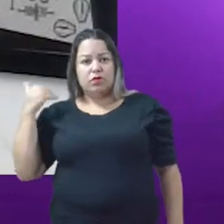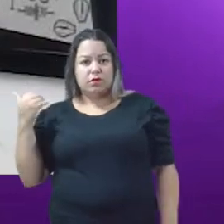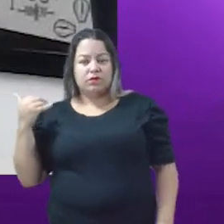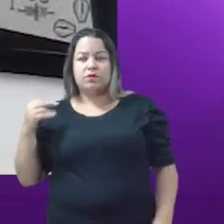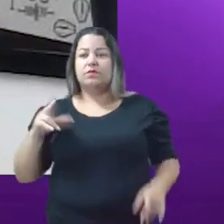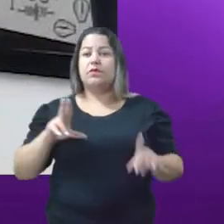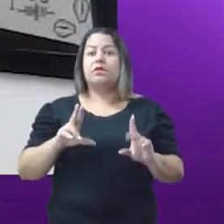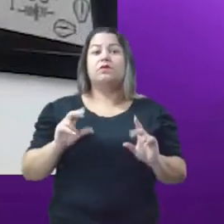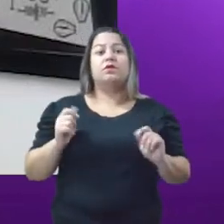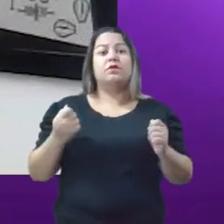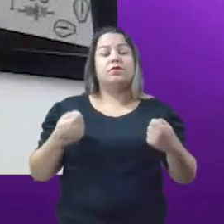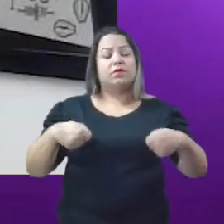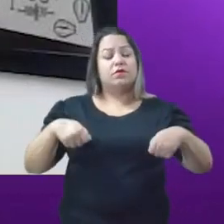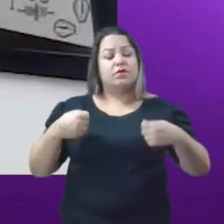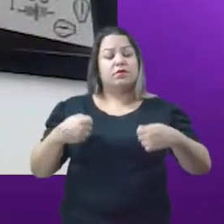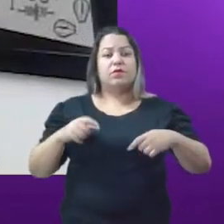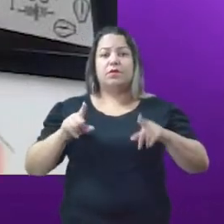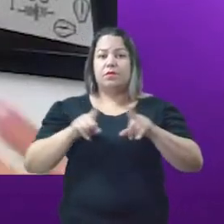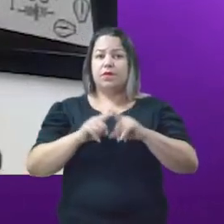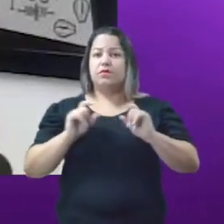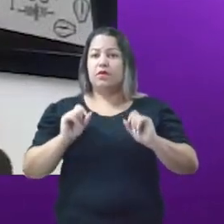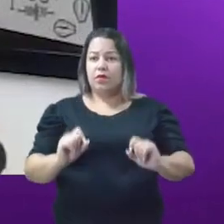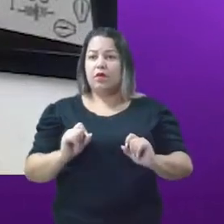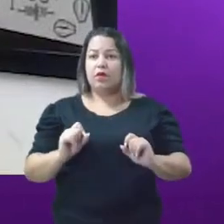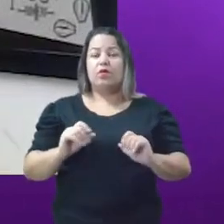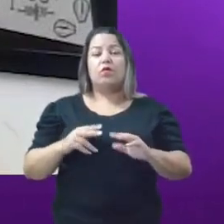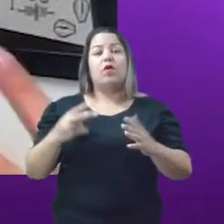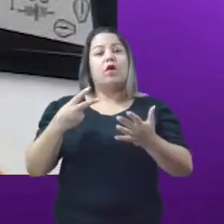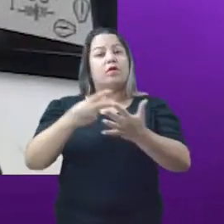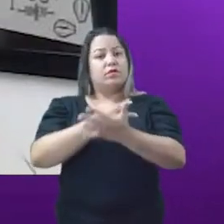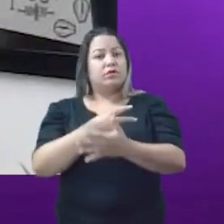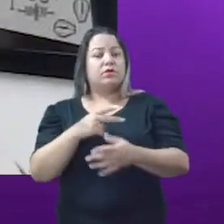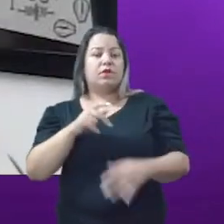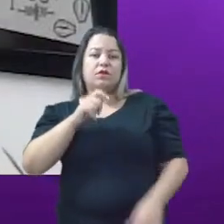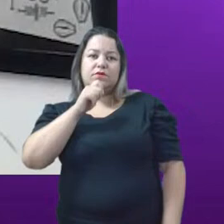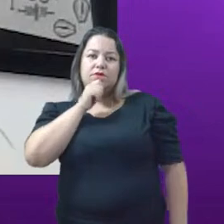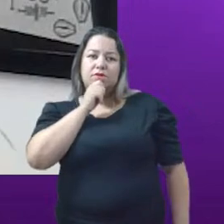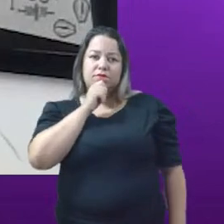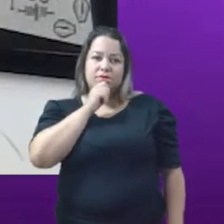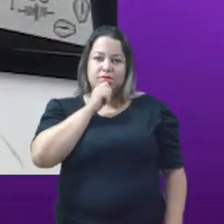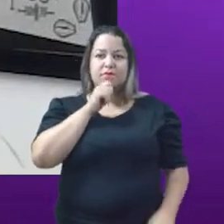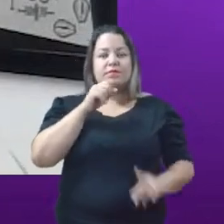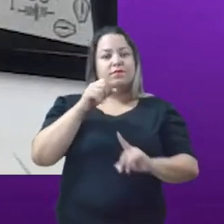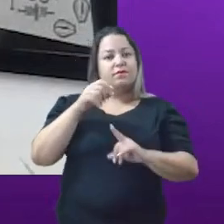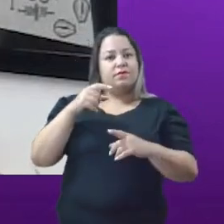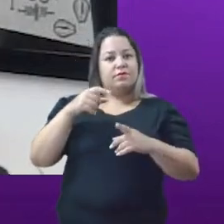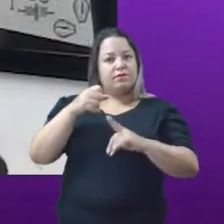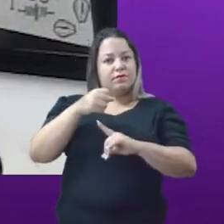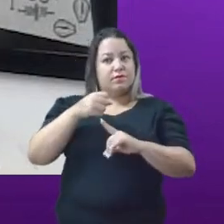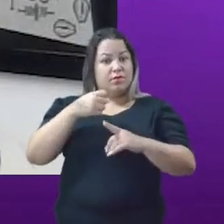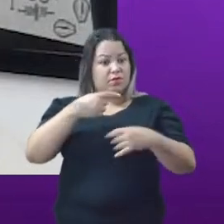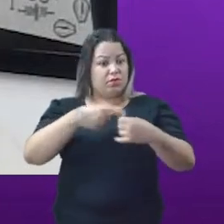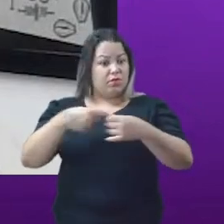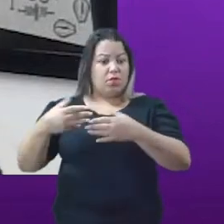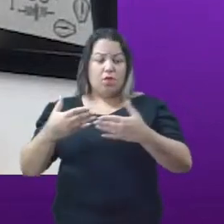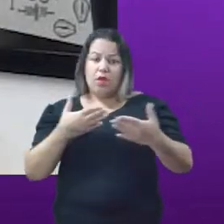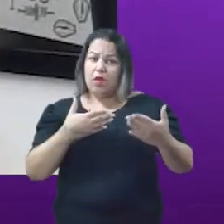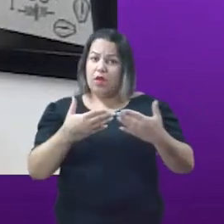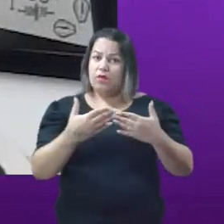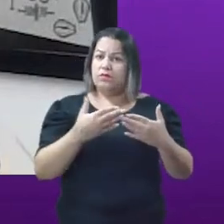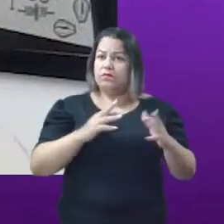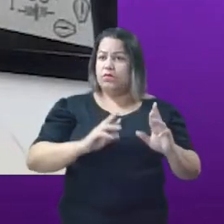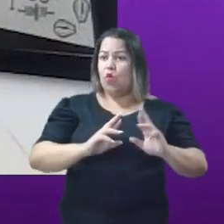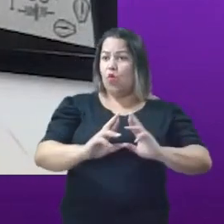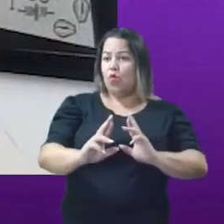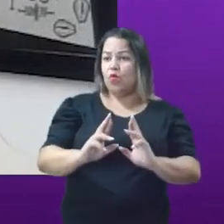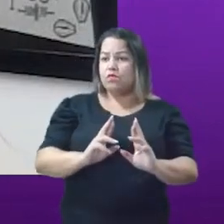não necessariamente está relacionado com o sexo biológico, embora ainda na nossa sociedade muito se relacionem. Porque se a gente